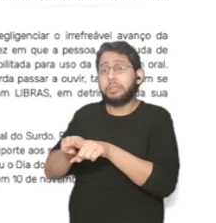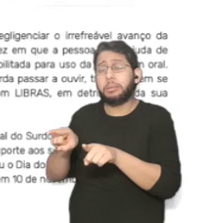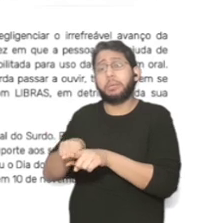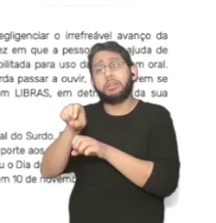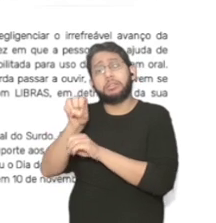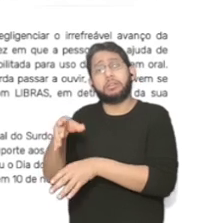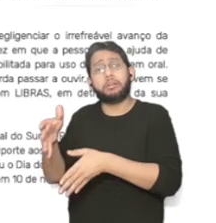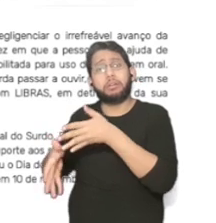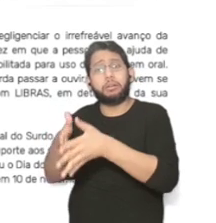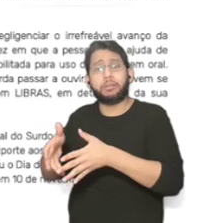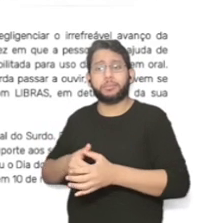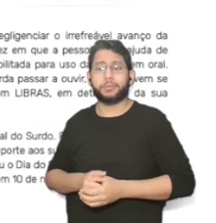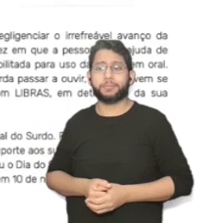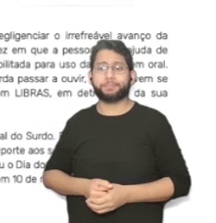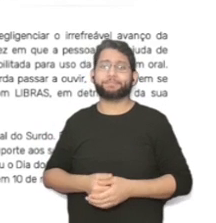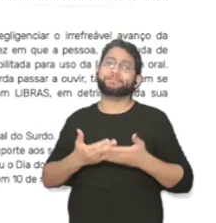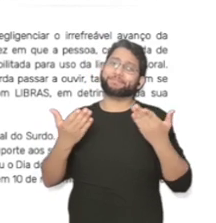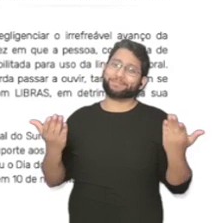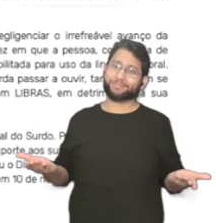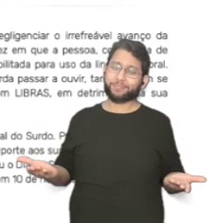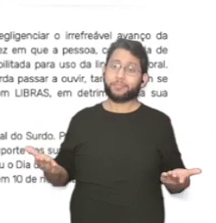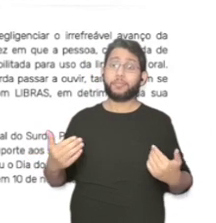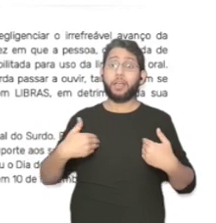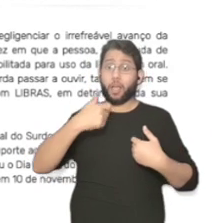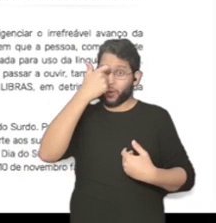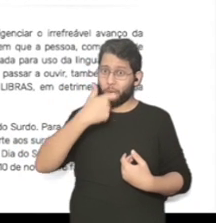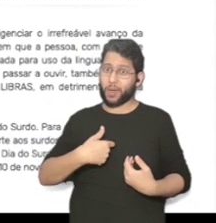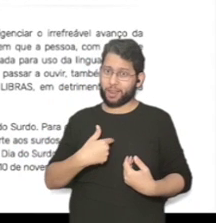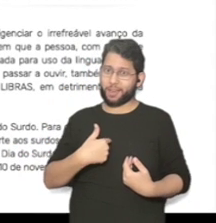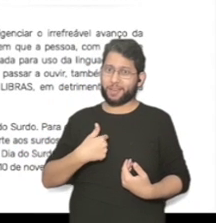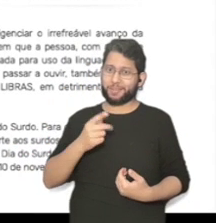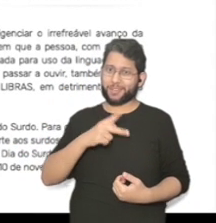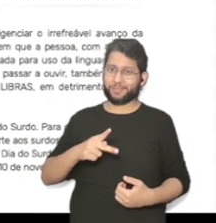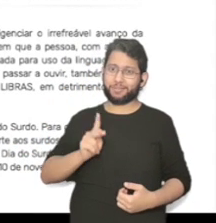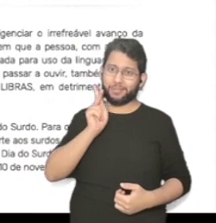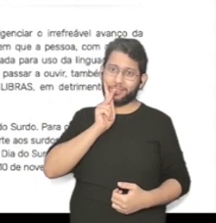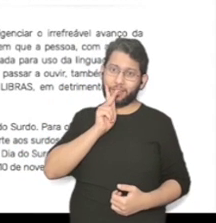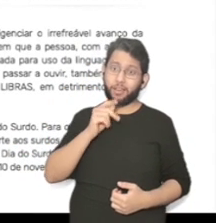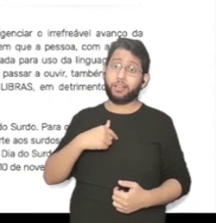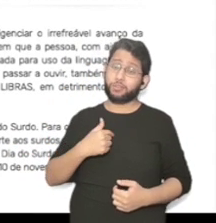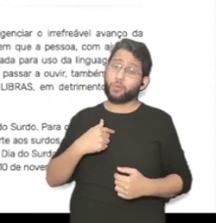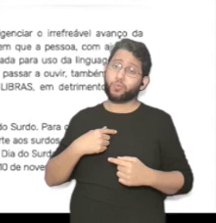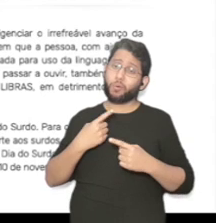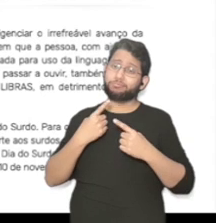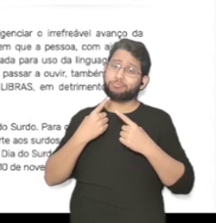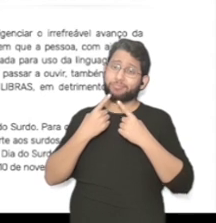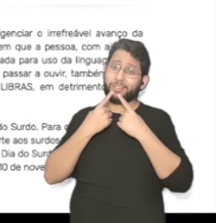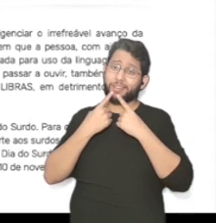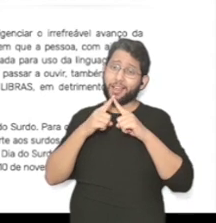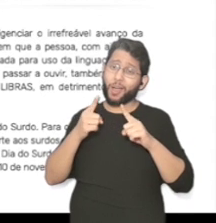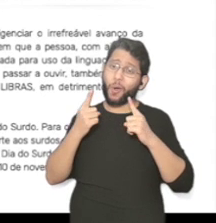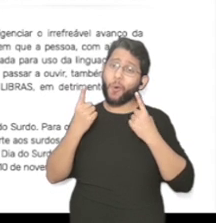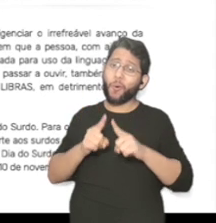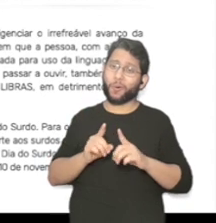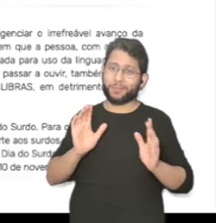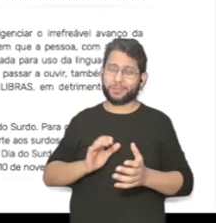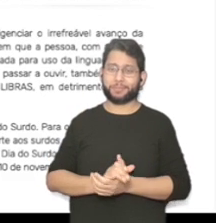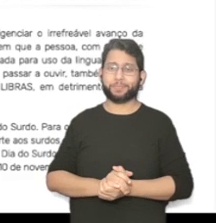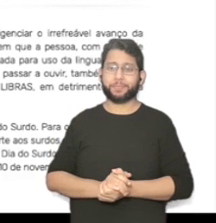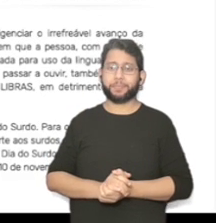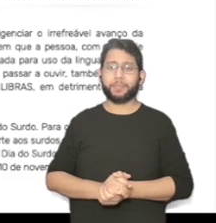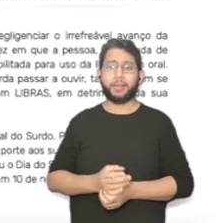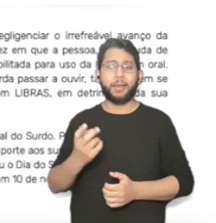adaptação integral à sociedade. E aqui eu gostaria de refutar essa colocação desse médico